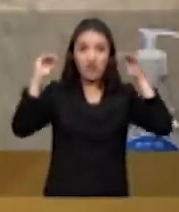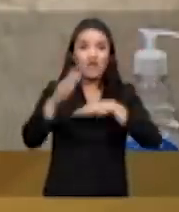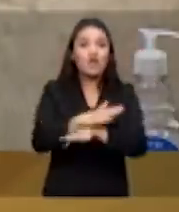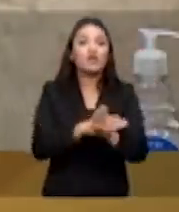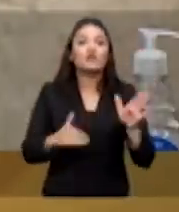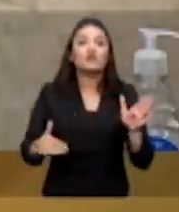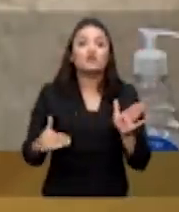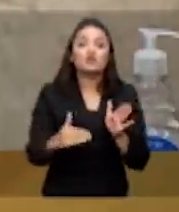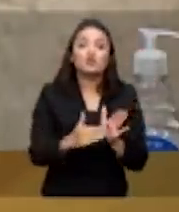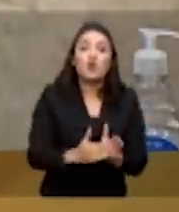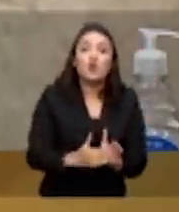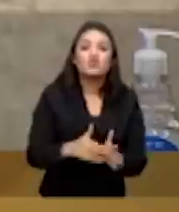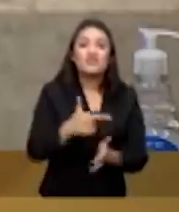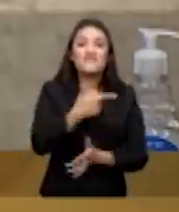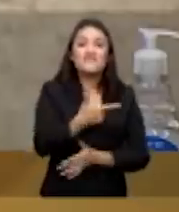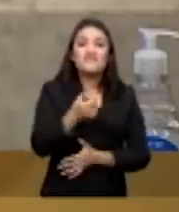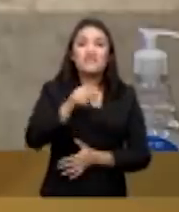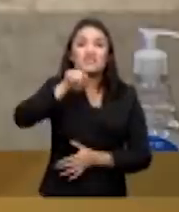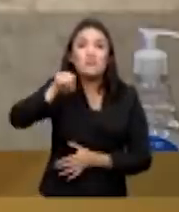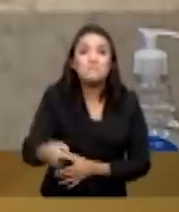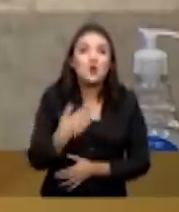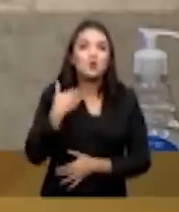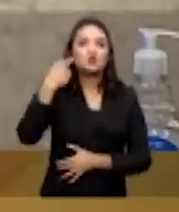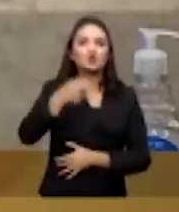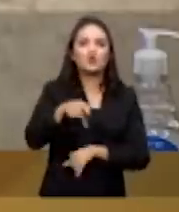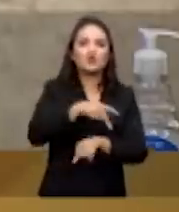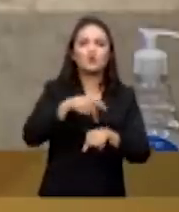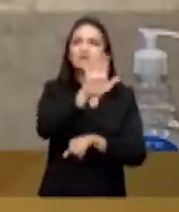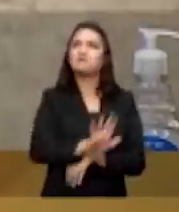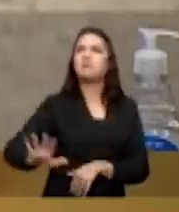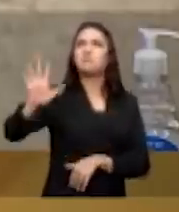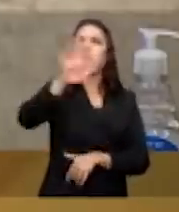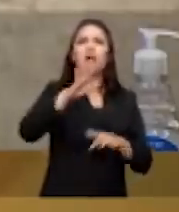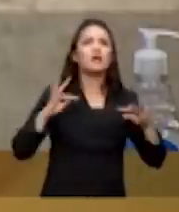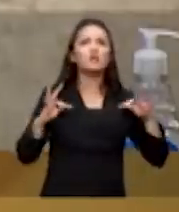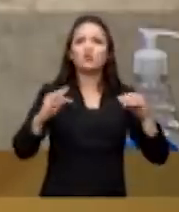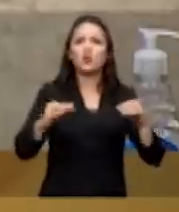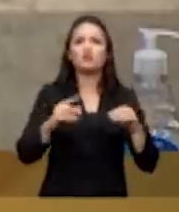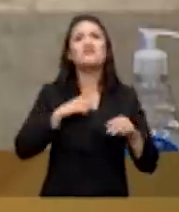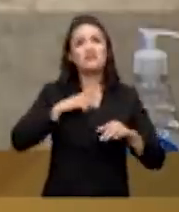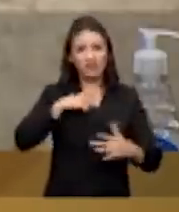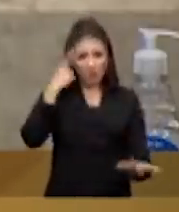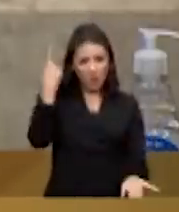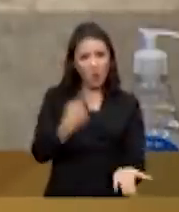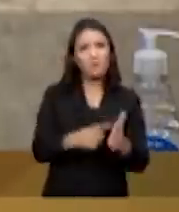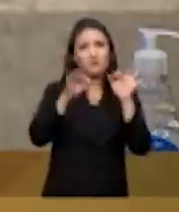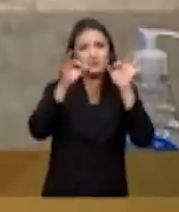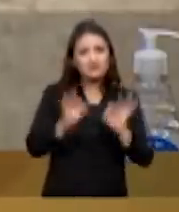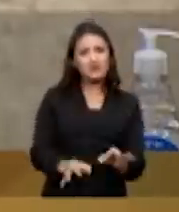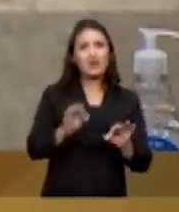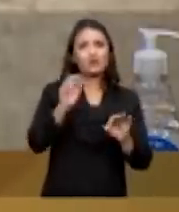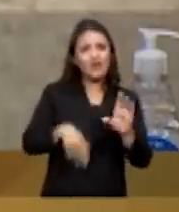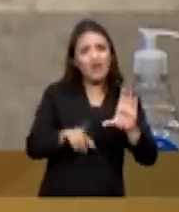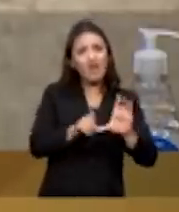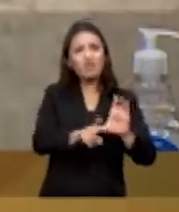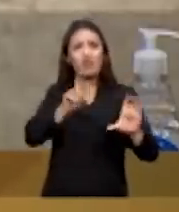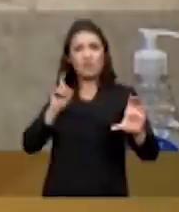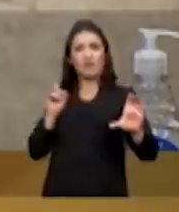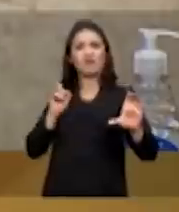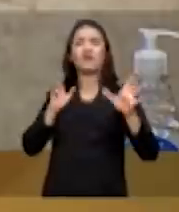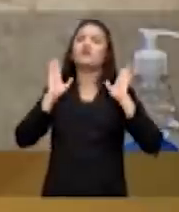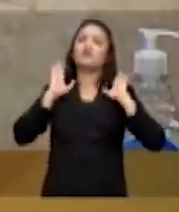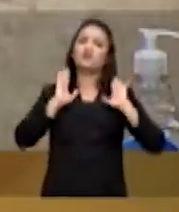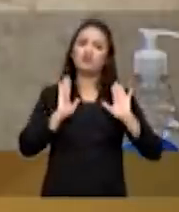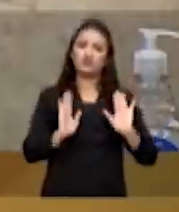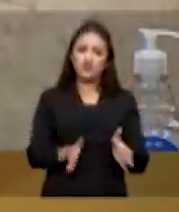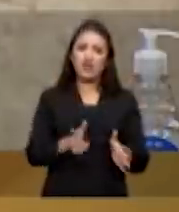mil magistrados do país têm compromisso com a sua independência, assegurada